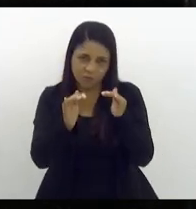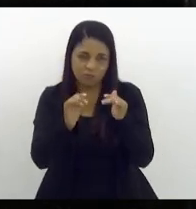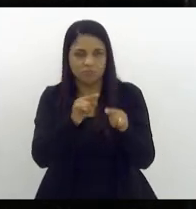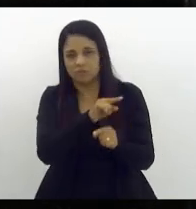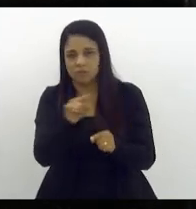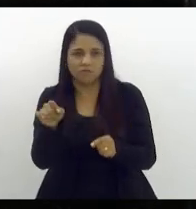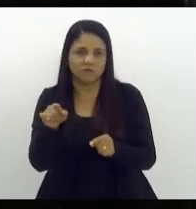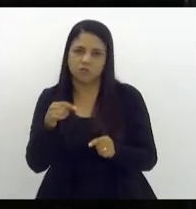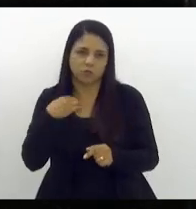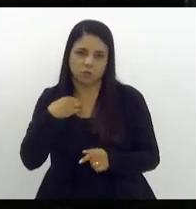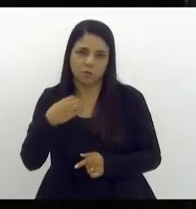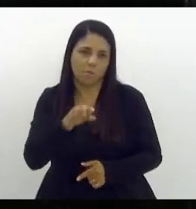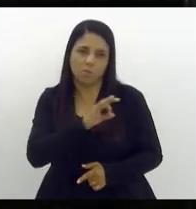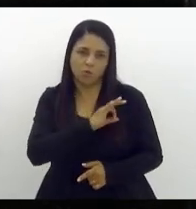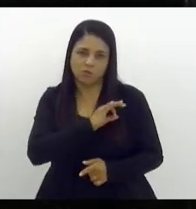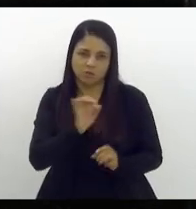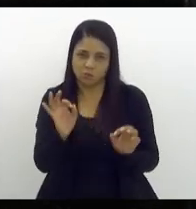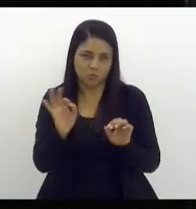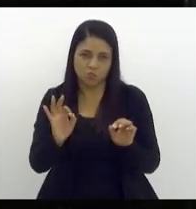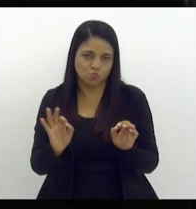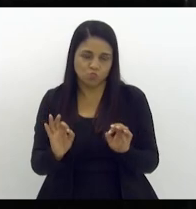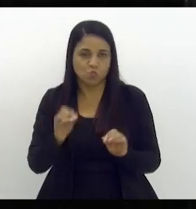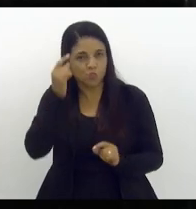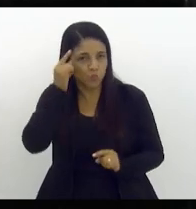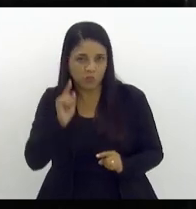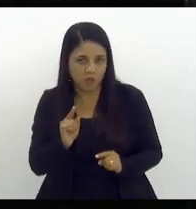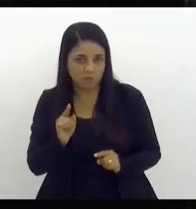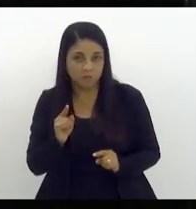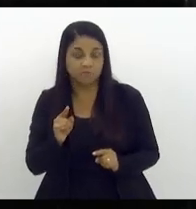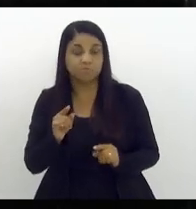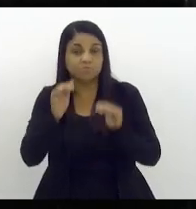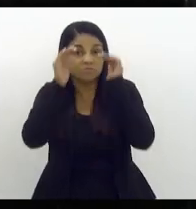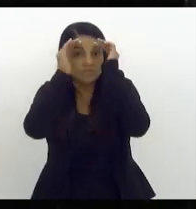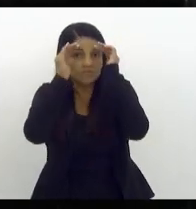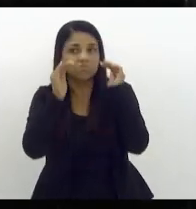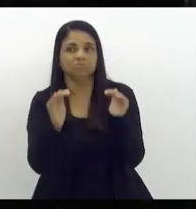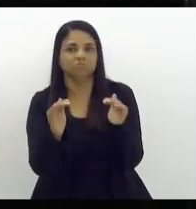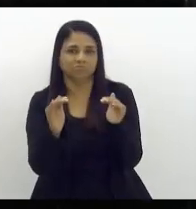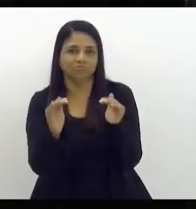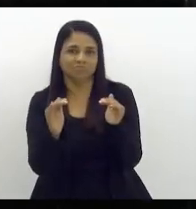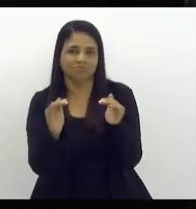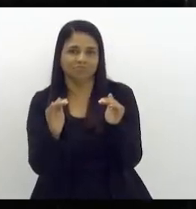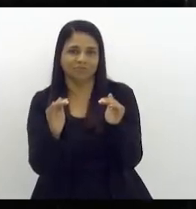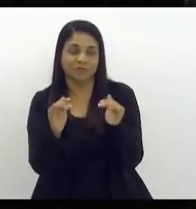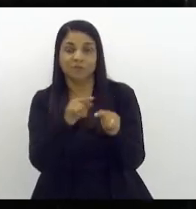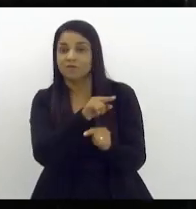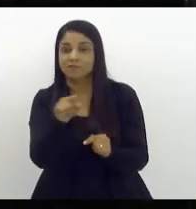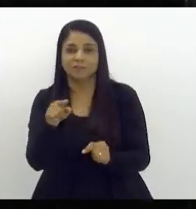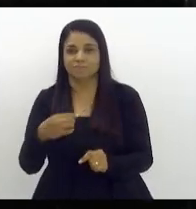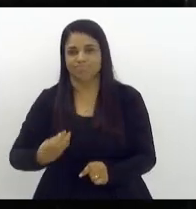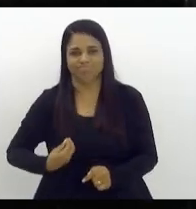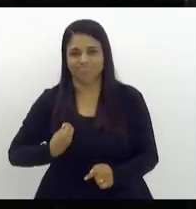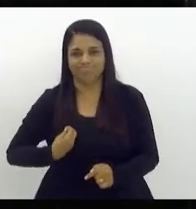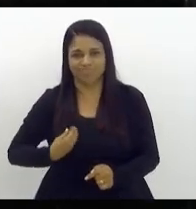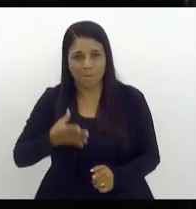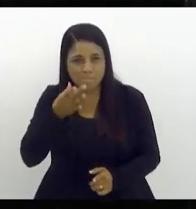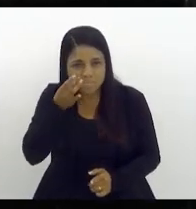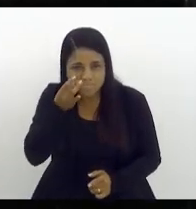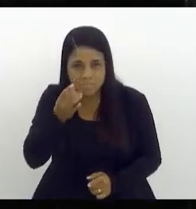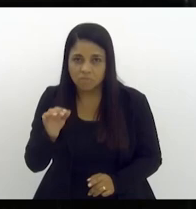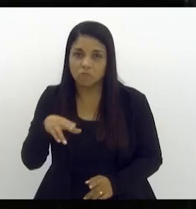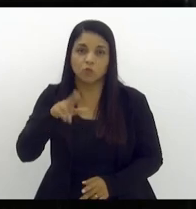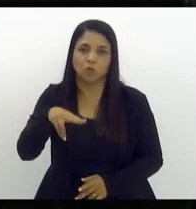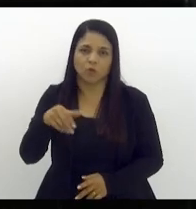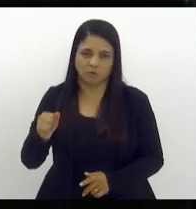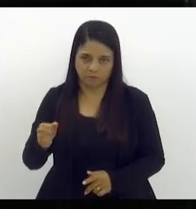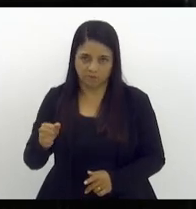policiais. Os senhores não sabem. Com muito respeito, porque nunca viveram isso. E aí vem falar